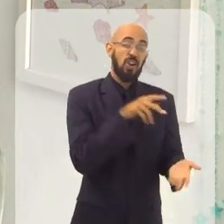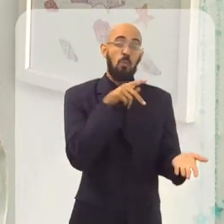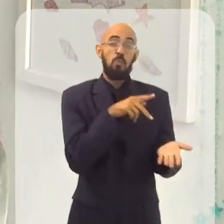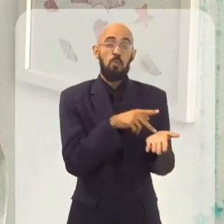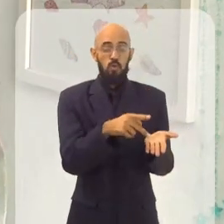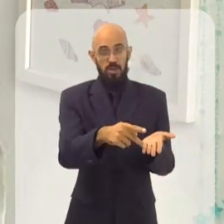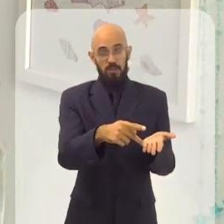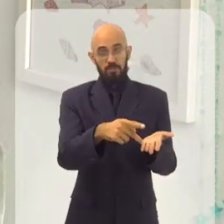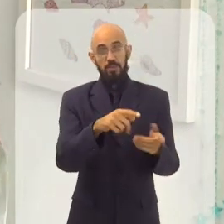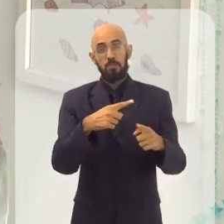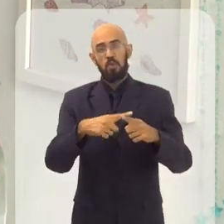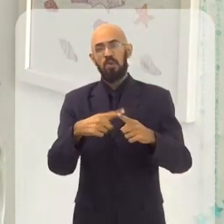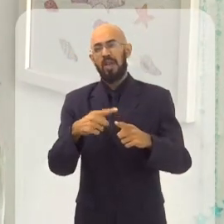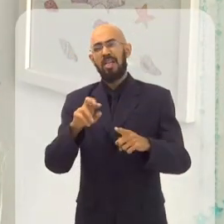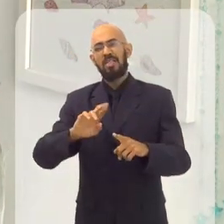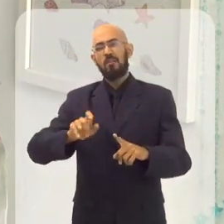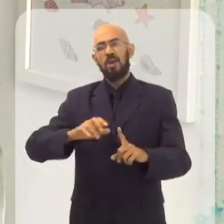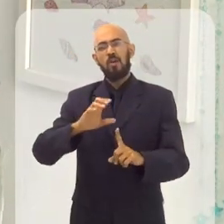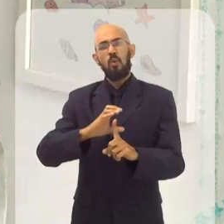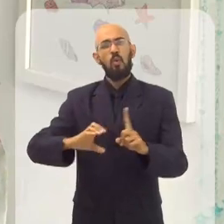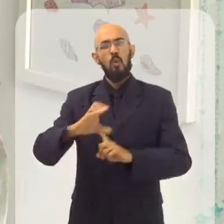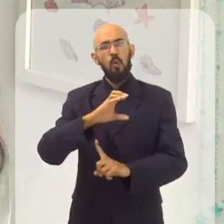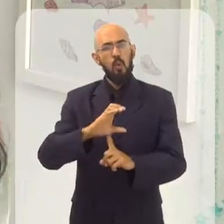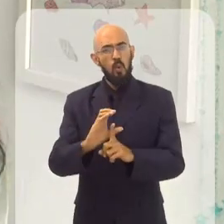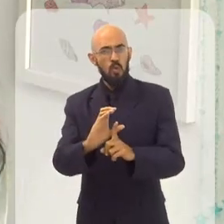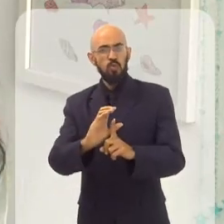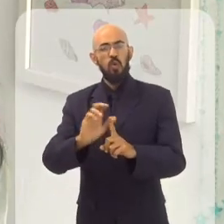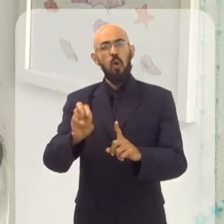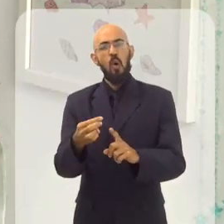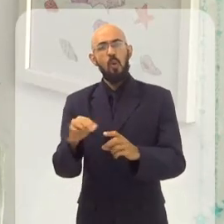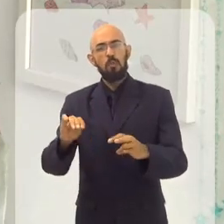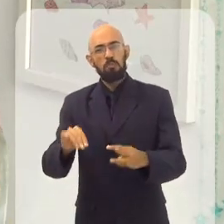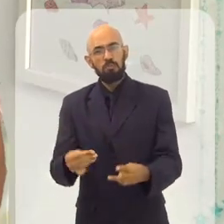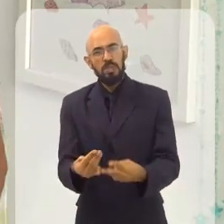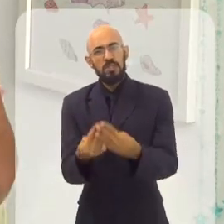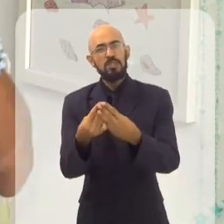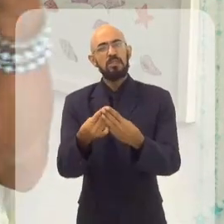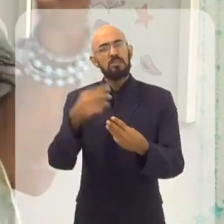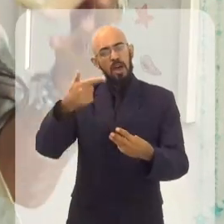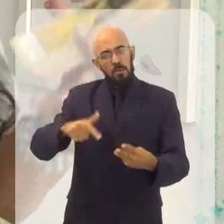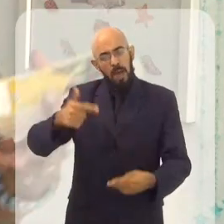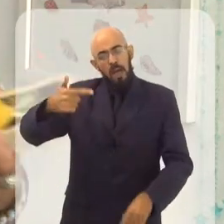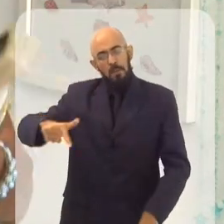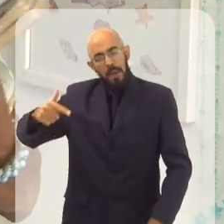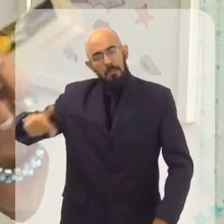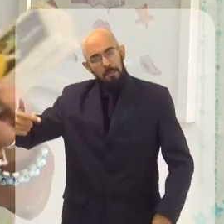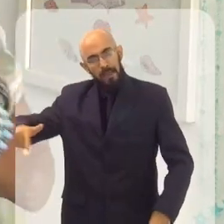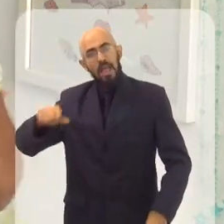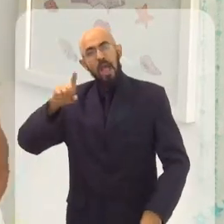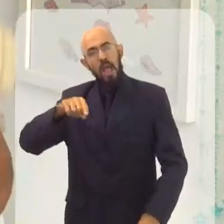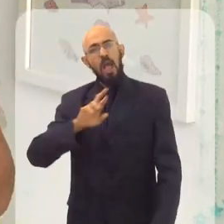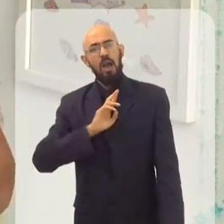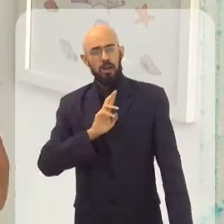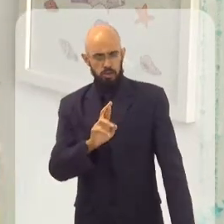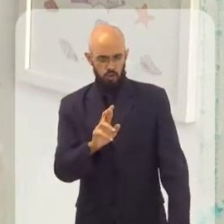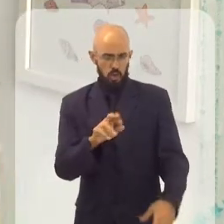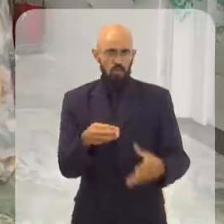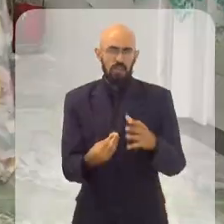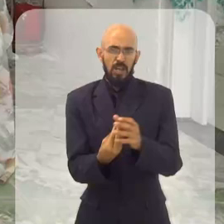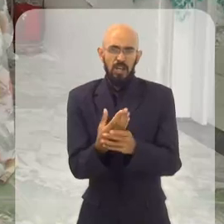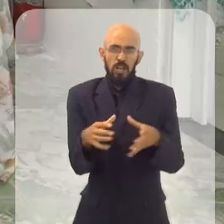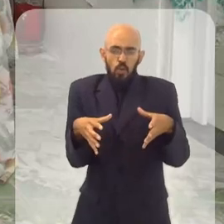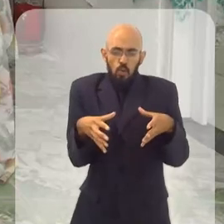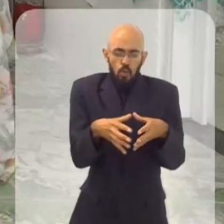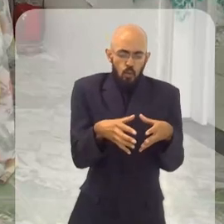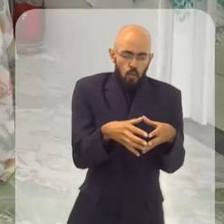são cerimônias, tradições, rituais que você repete, né? E faz uma egrégora, tá? Então,